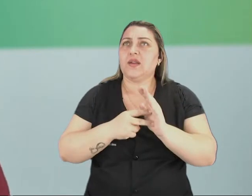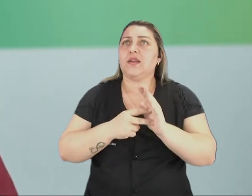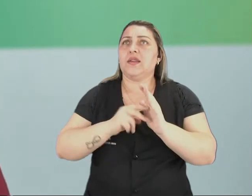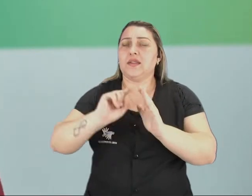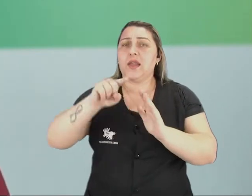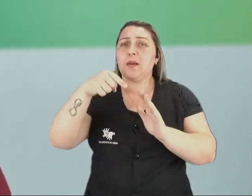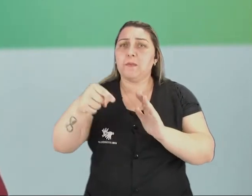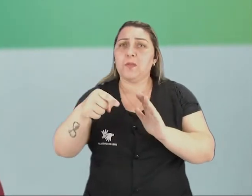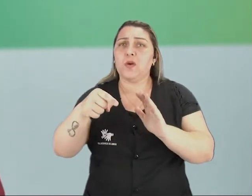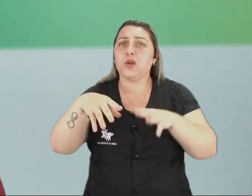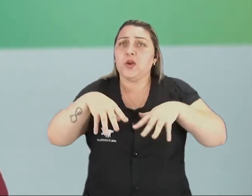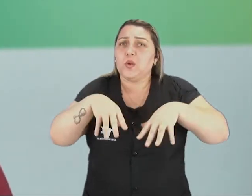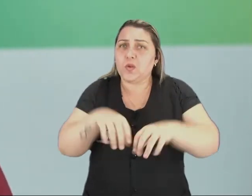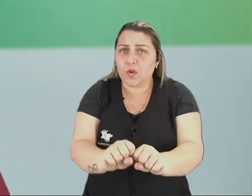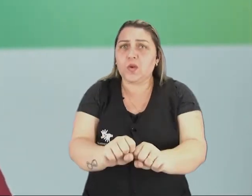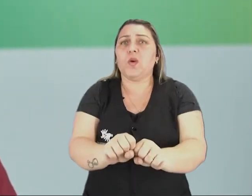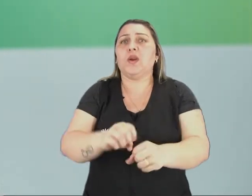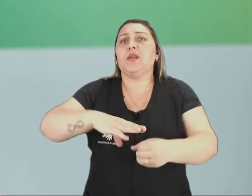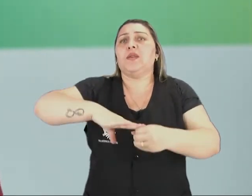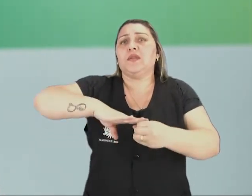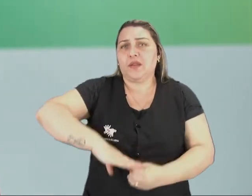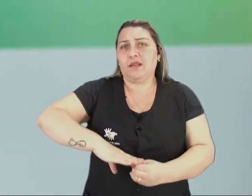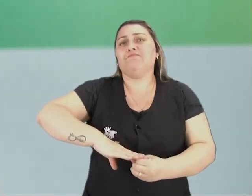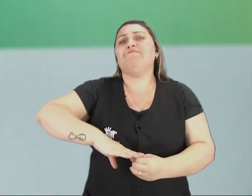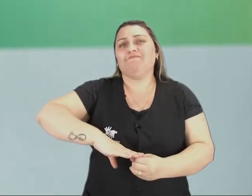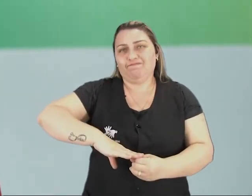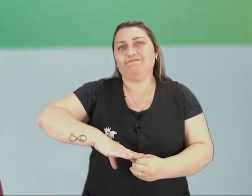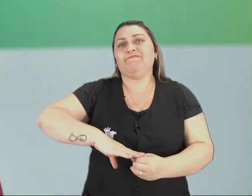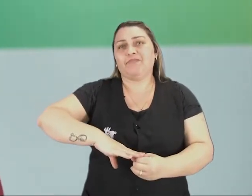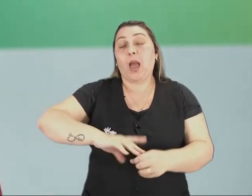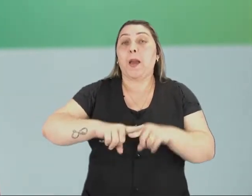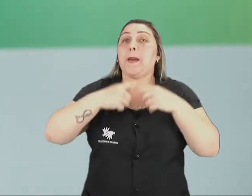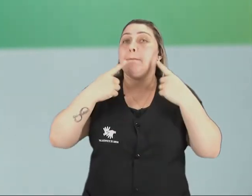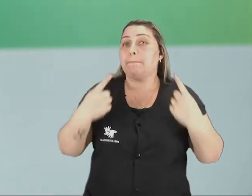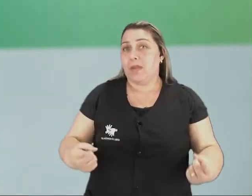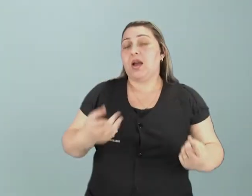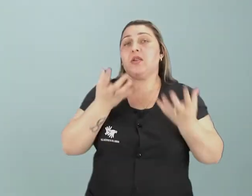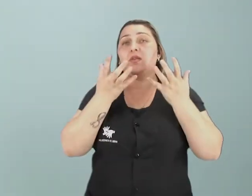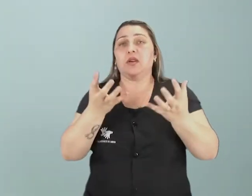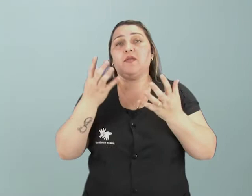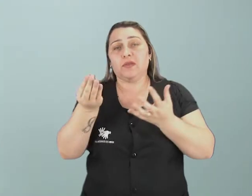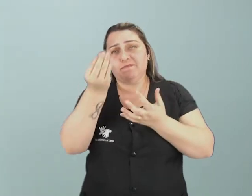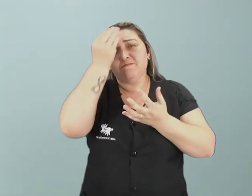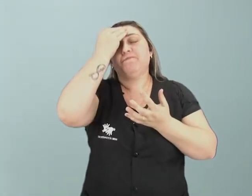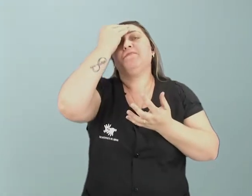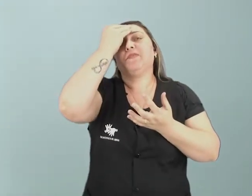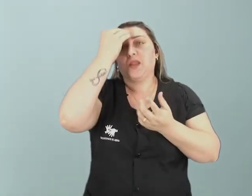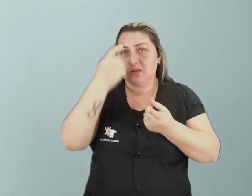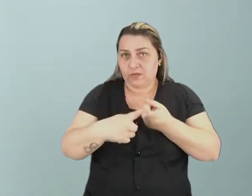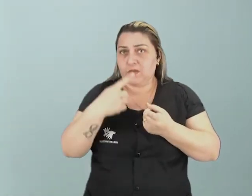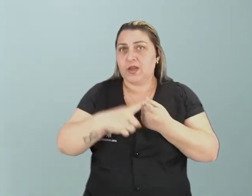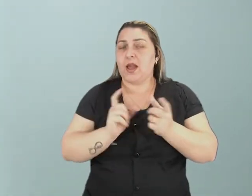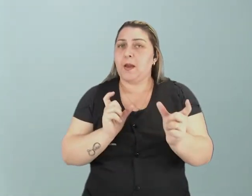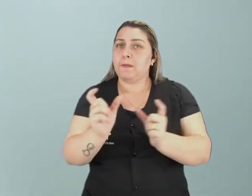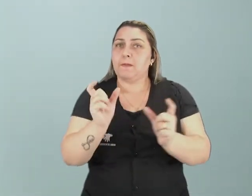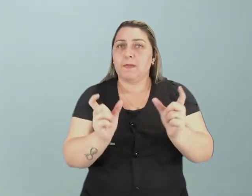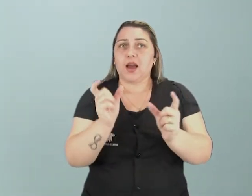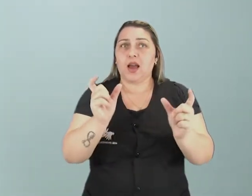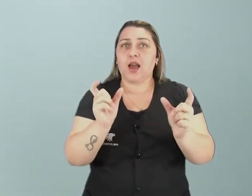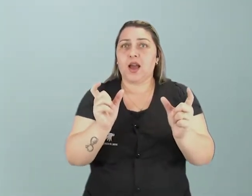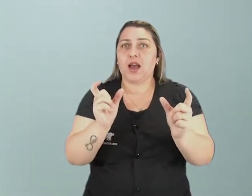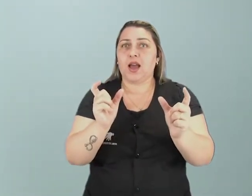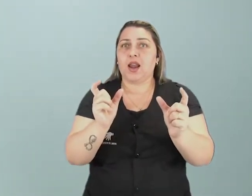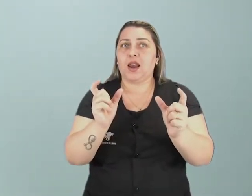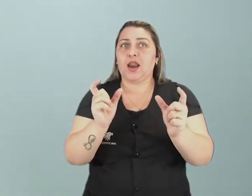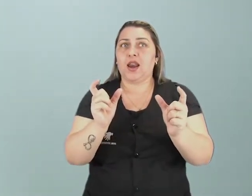depois de colonizar, é óbvio, né? É até redundante falar isso. Mas eu quero que você frise bem porque a palavra descolonizar, ela